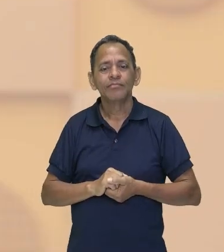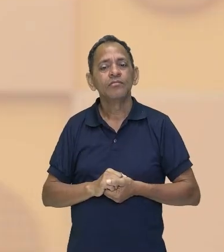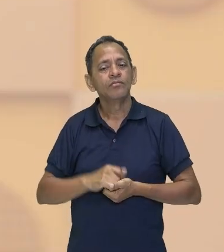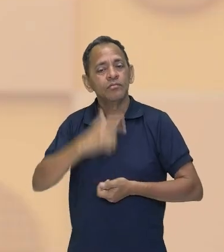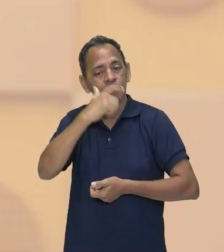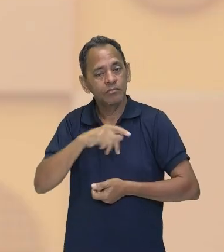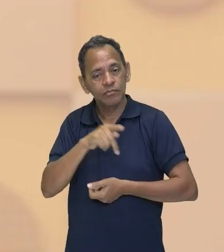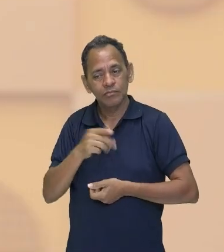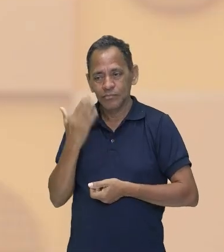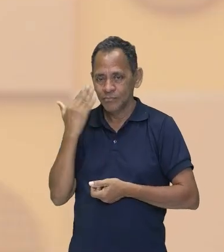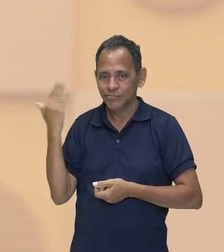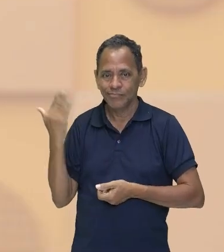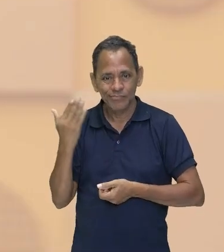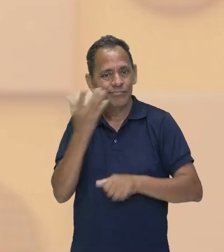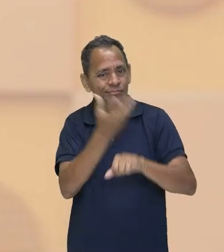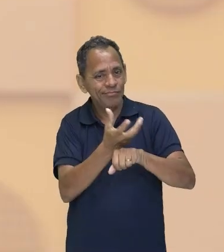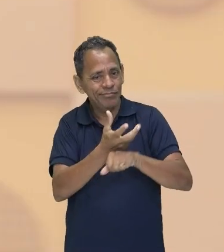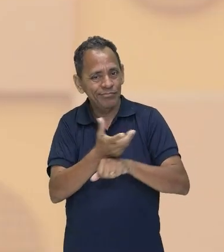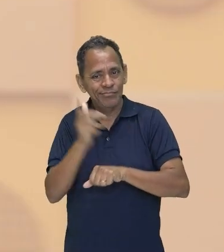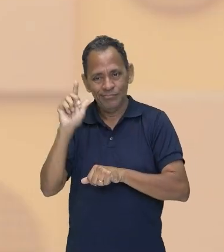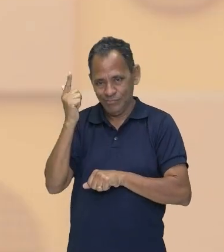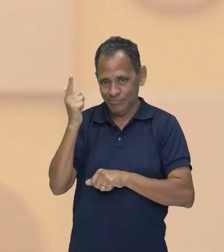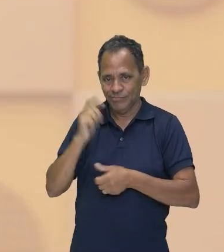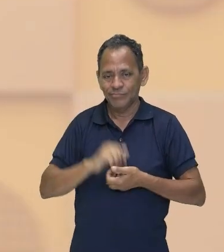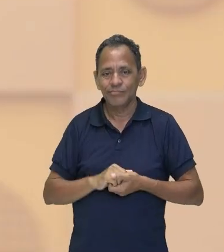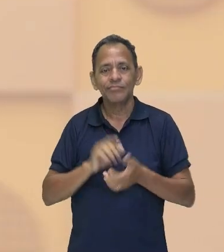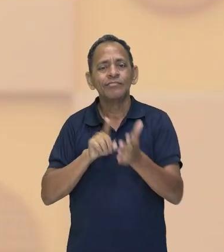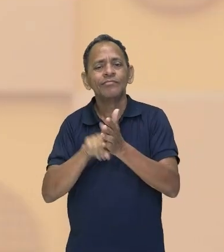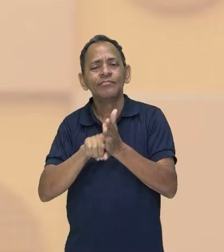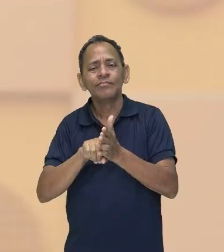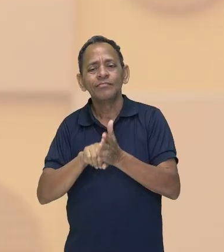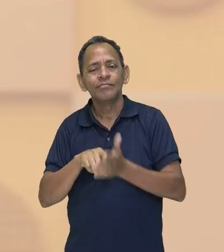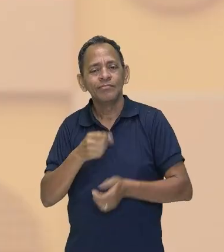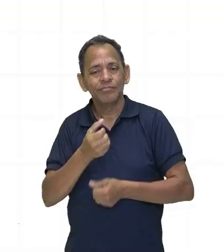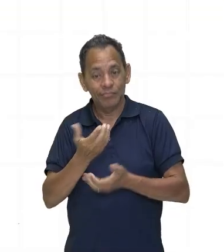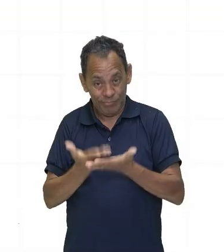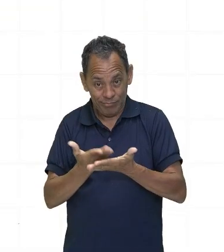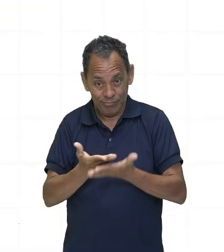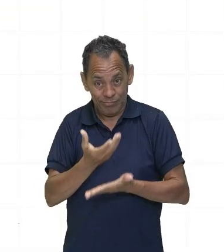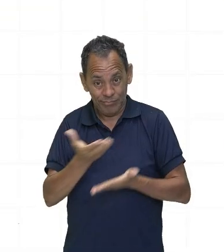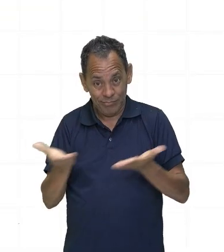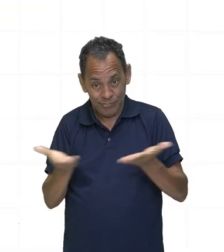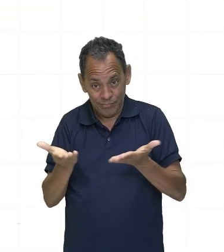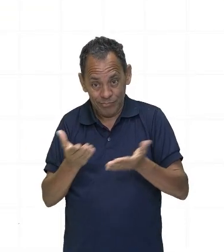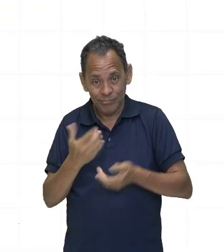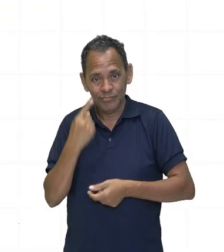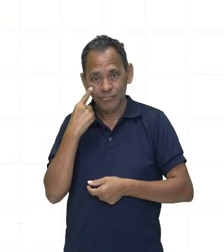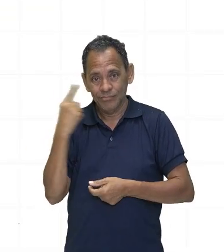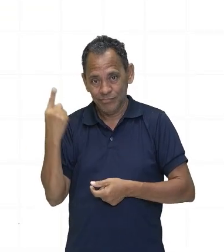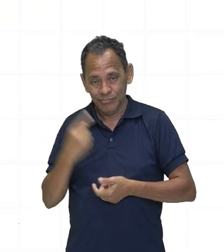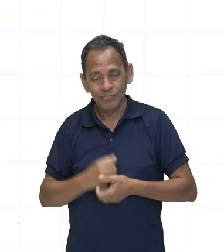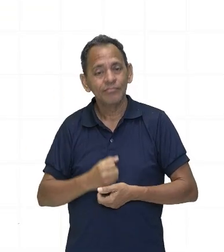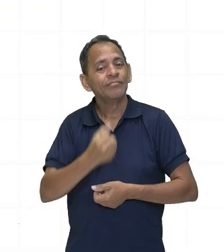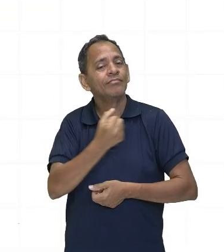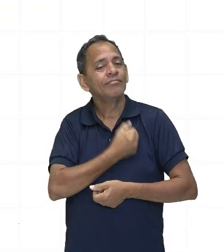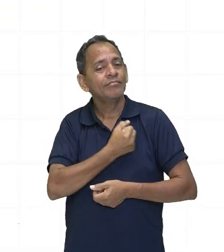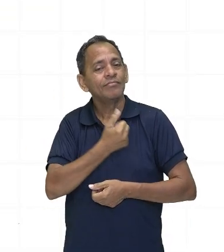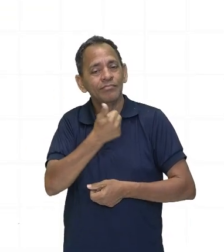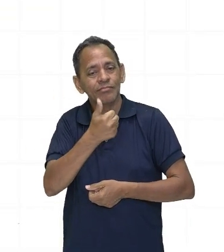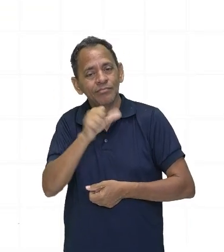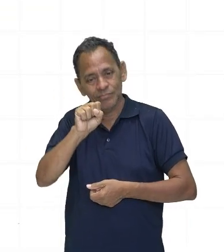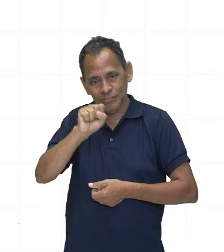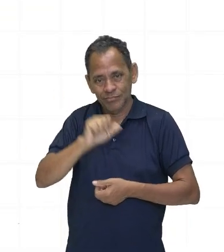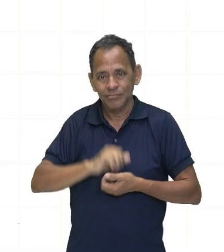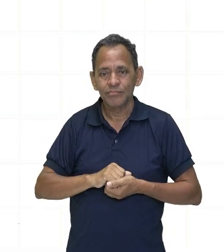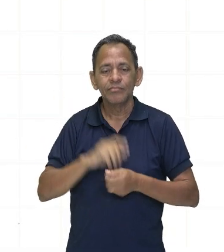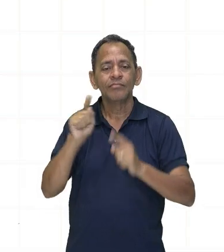de Geografia. Vamos verificar aí a nossa aula? Temos aí a nossa aula de número 18, com